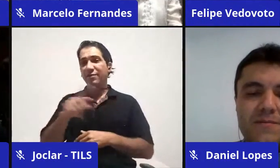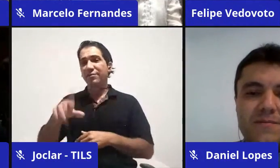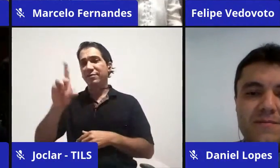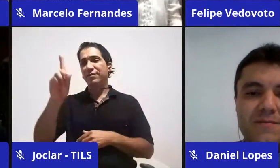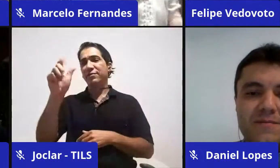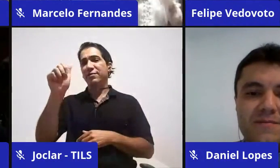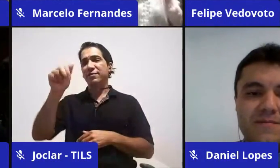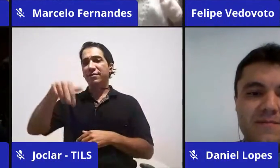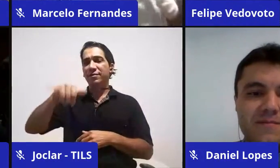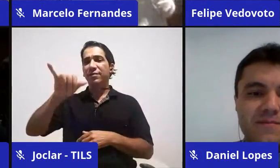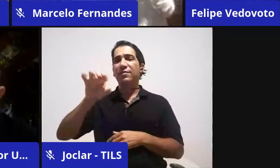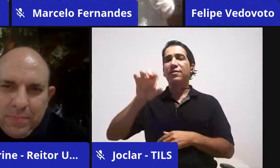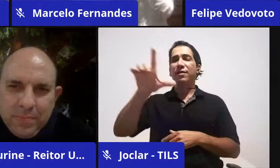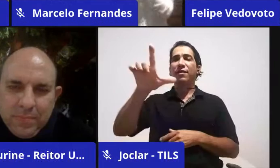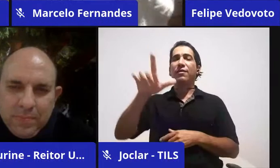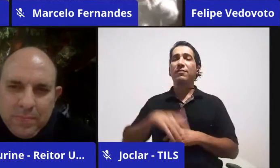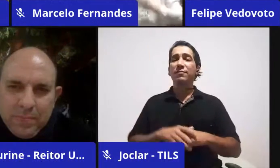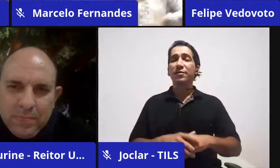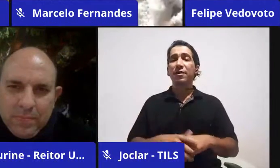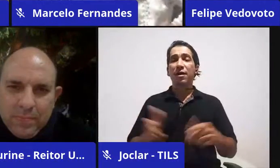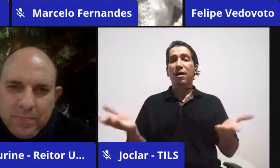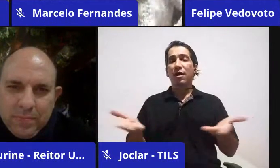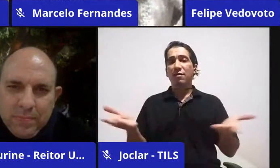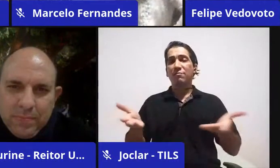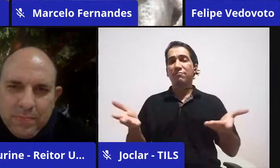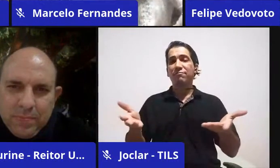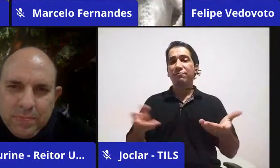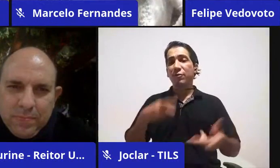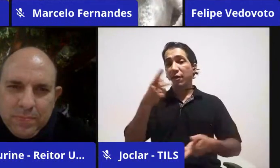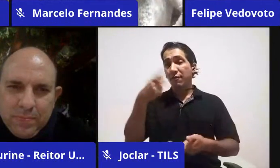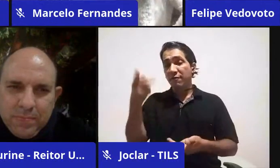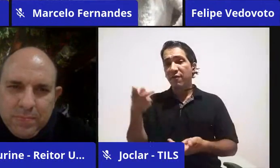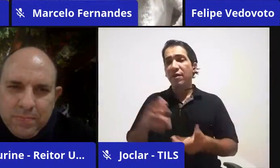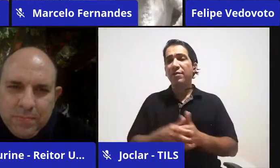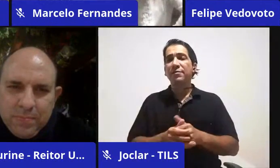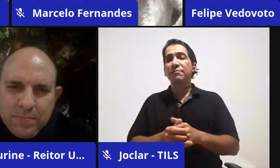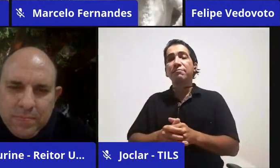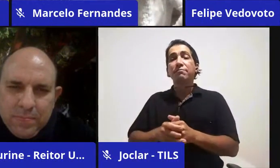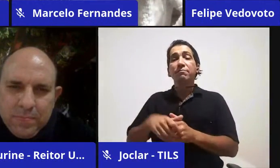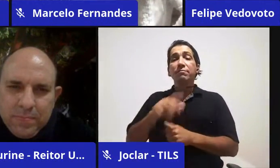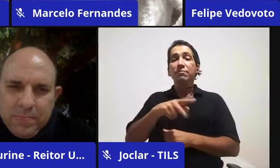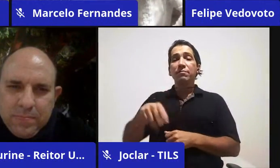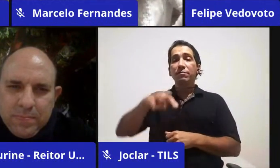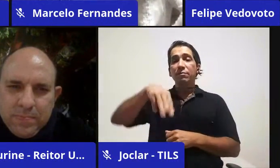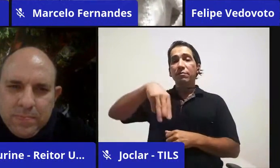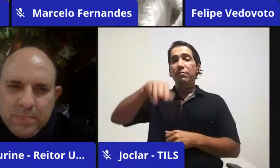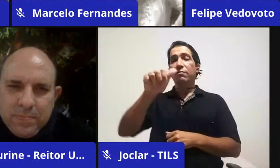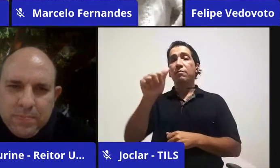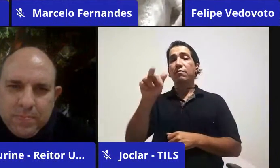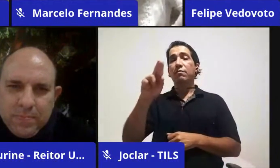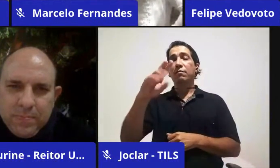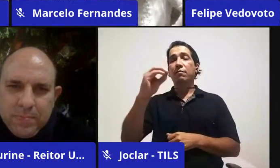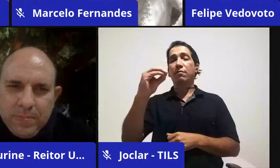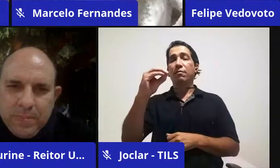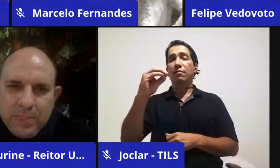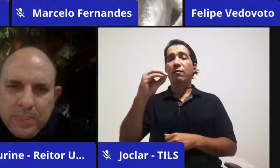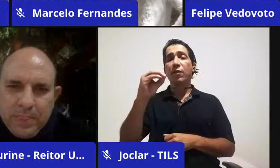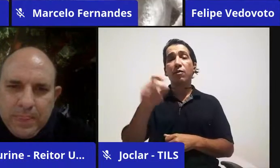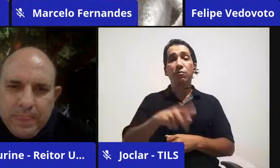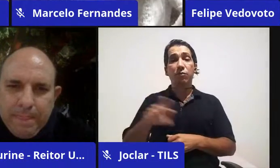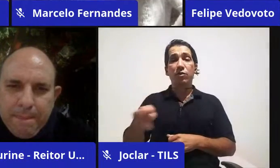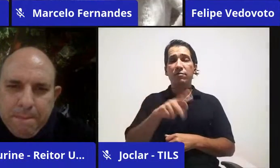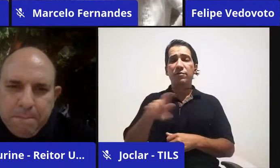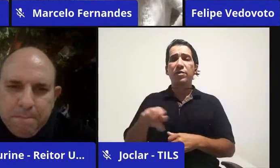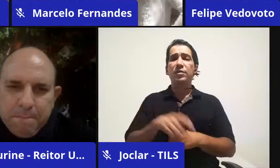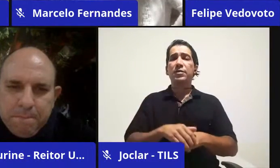do professor Dr. Márcio de Araújo Pereira, que é o diretor-presidente da nossa Fundação de Apoio e Desenvolvimento do